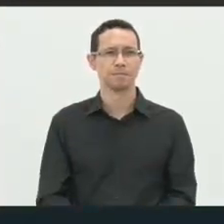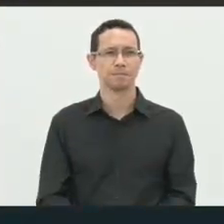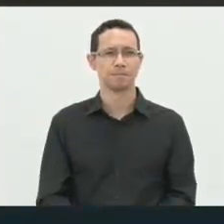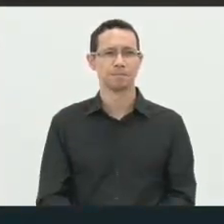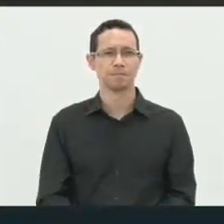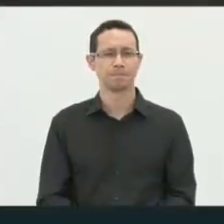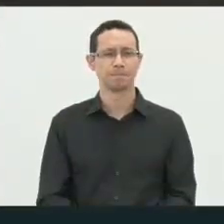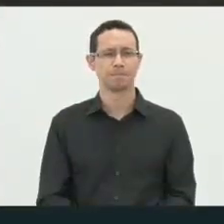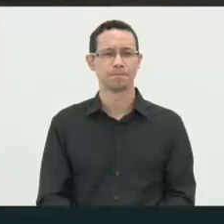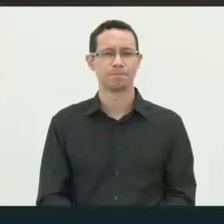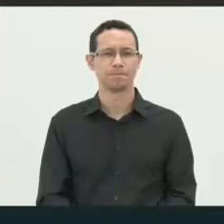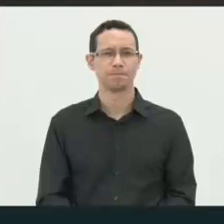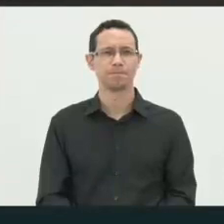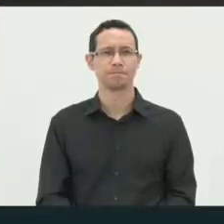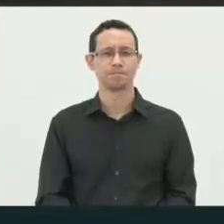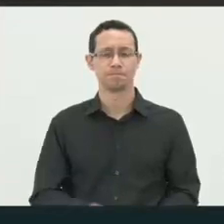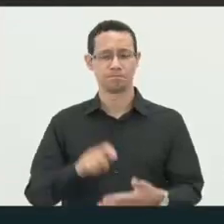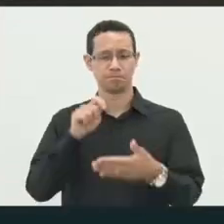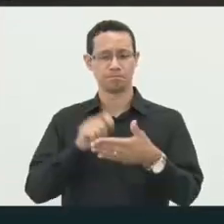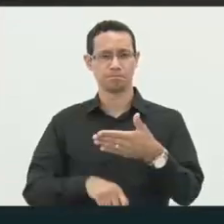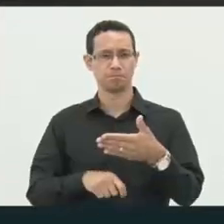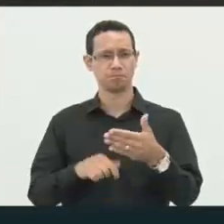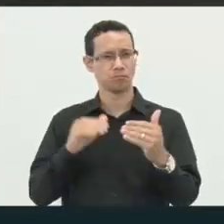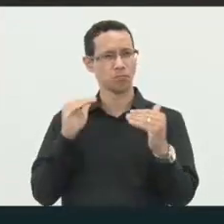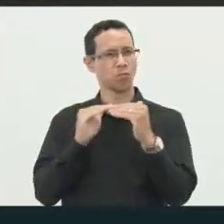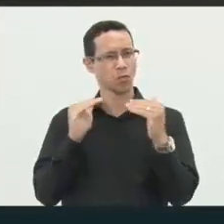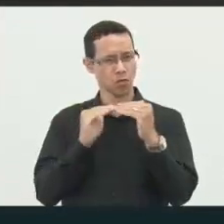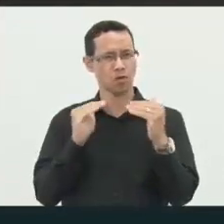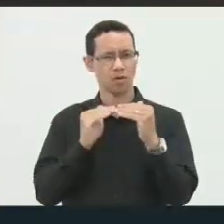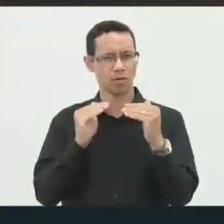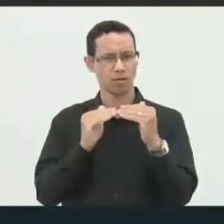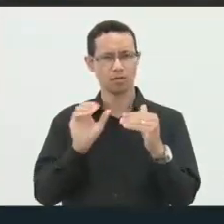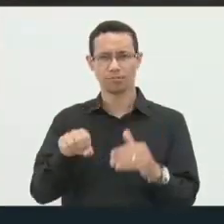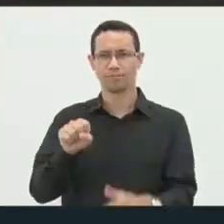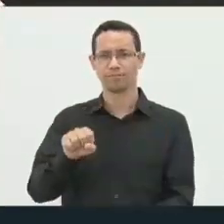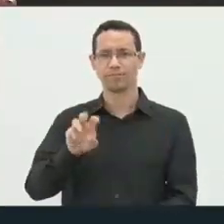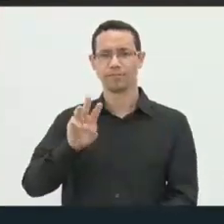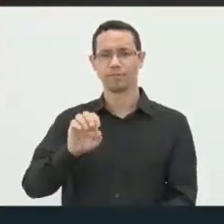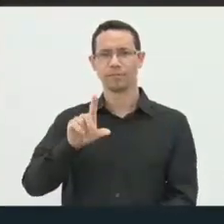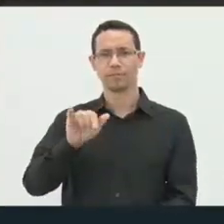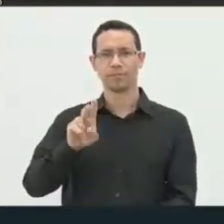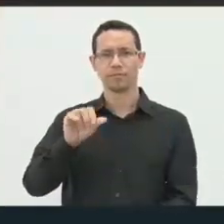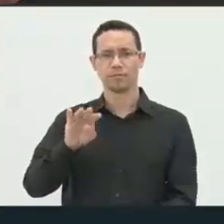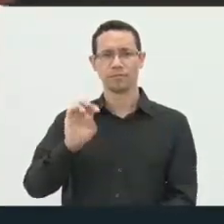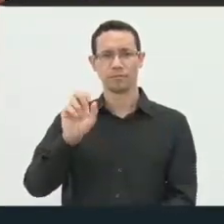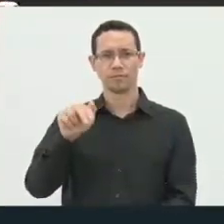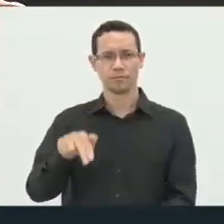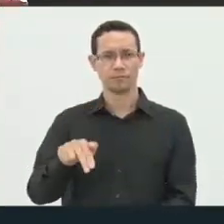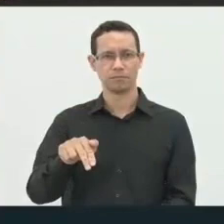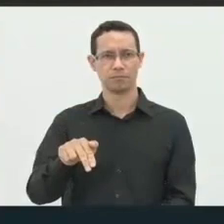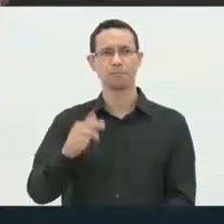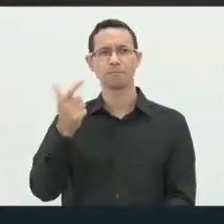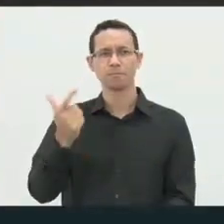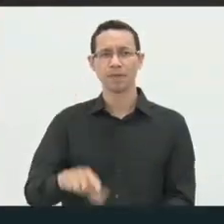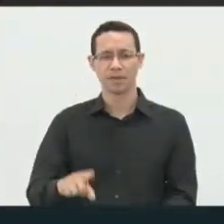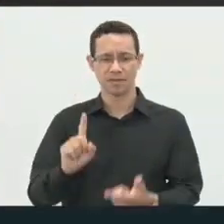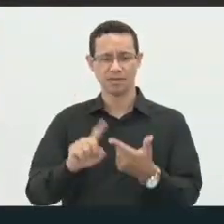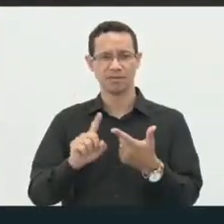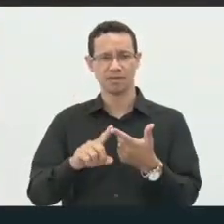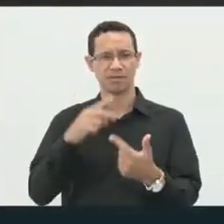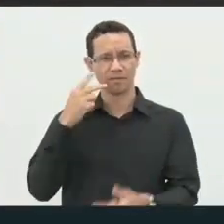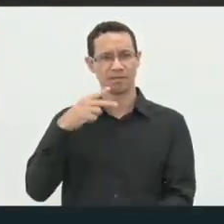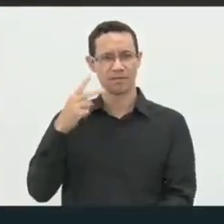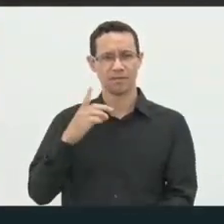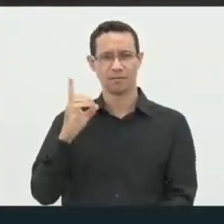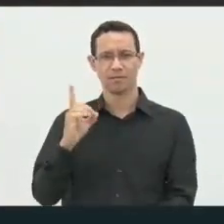veio aqui assinar embaixo tudo que o Wellington falou e eu aqui ouvindo o Vereador Leandro Dourado